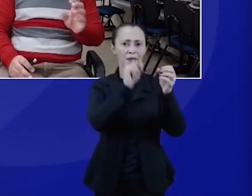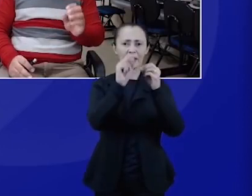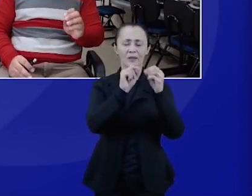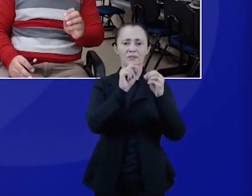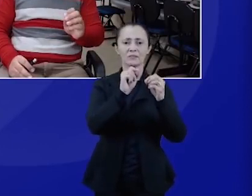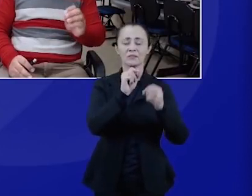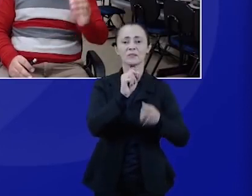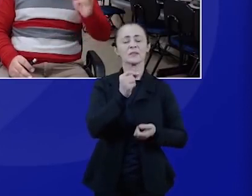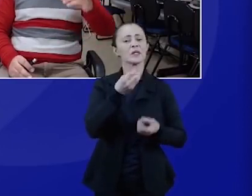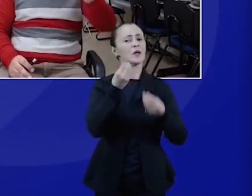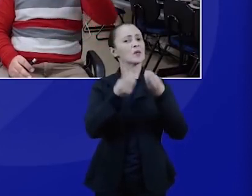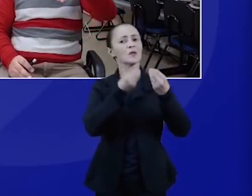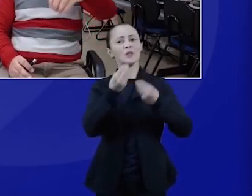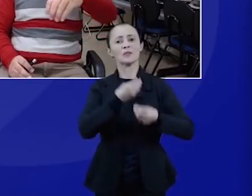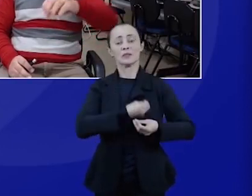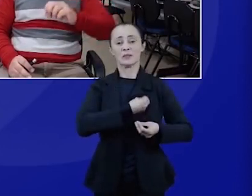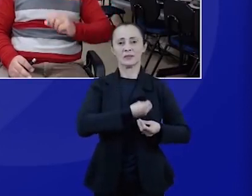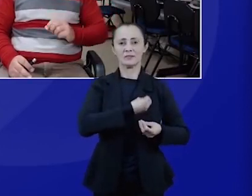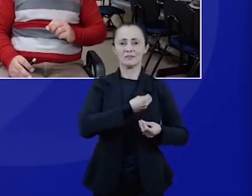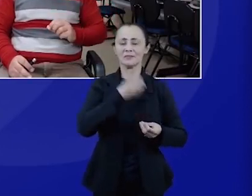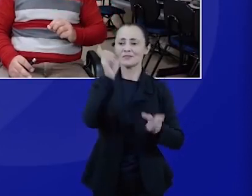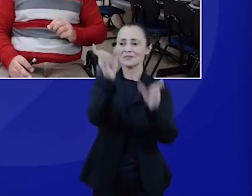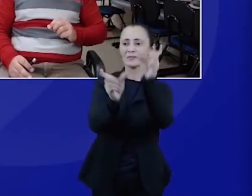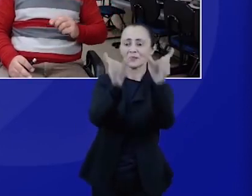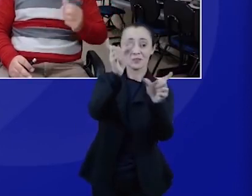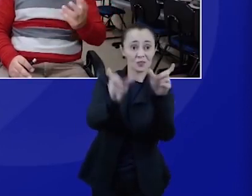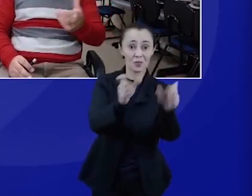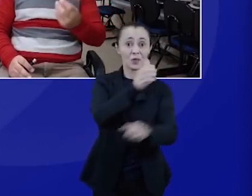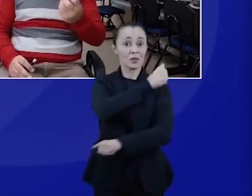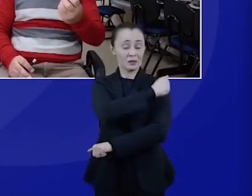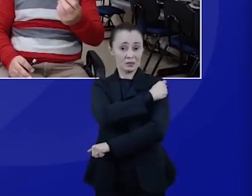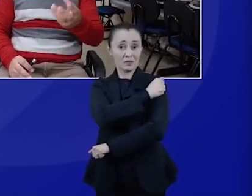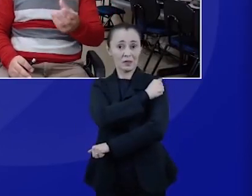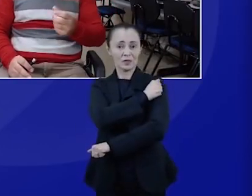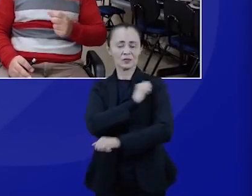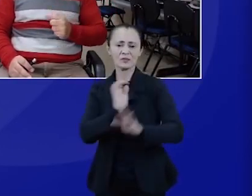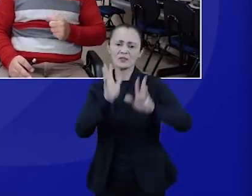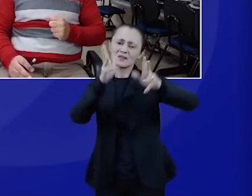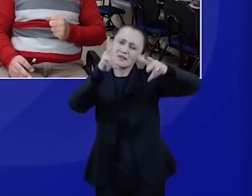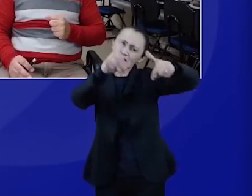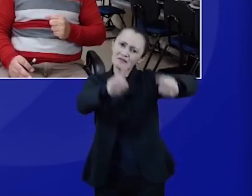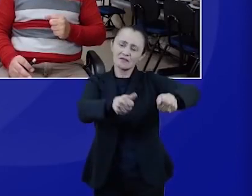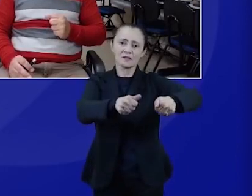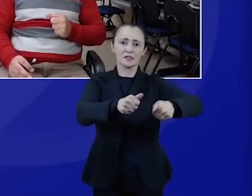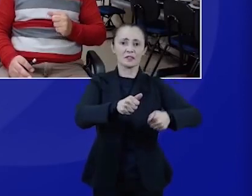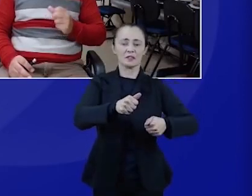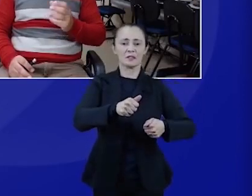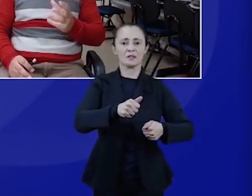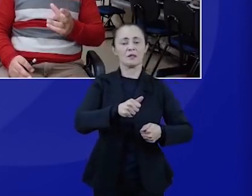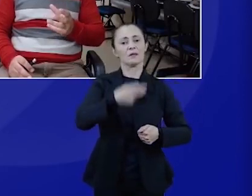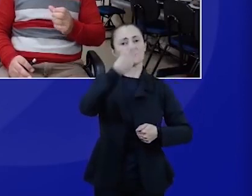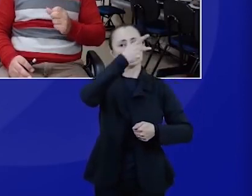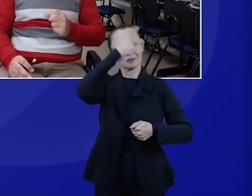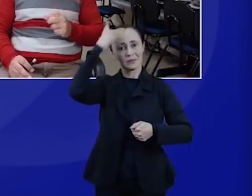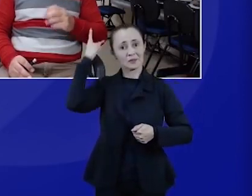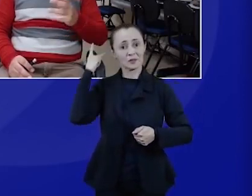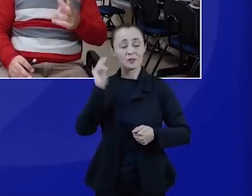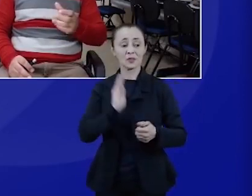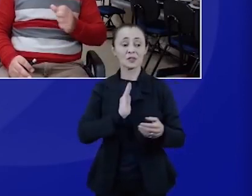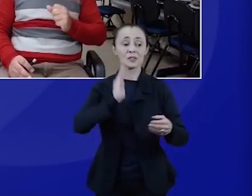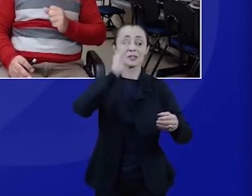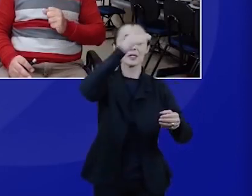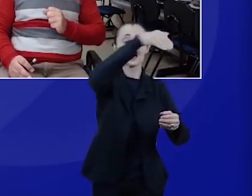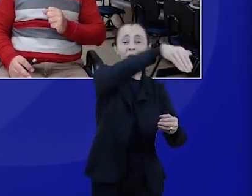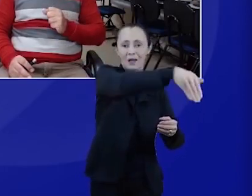realidade, ou seja, a realidade do seu estudante e de todos os sujeitos que pertencem a esse campo, a